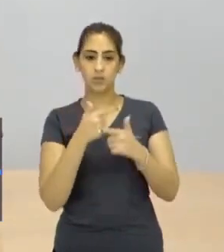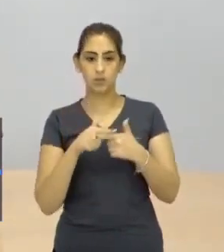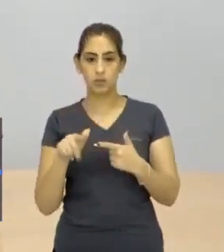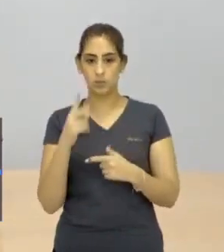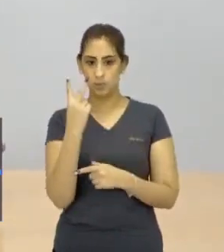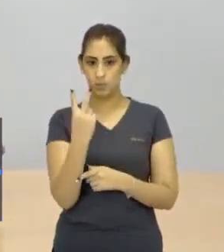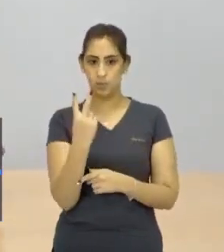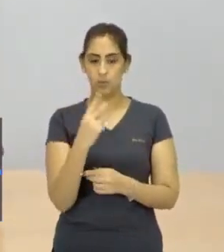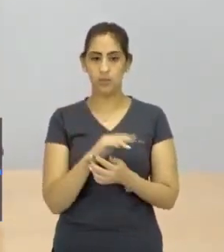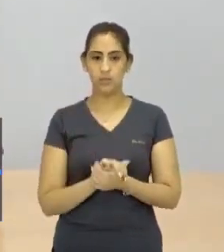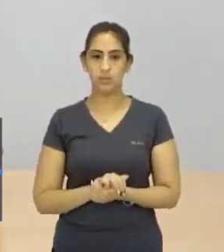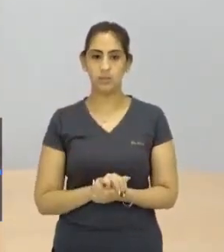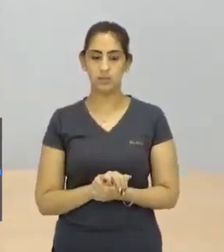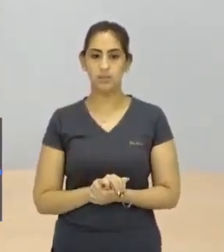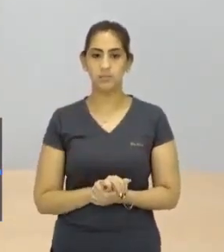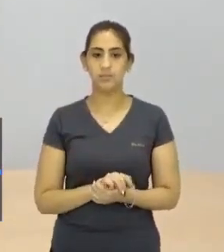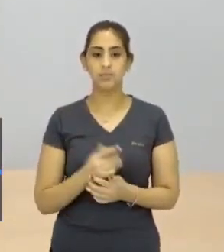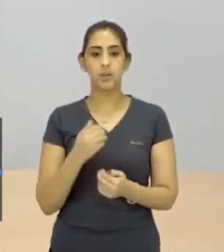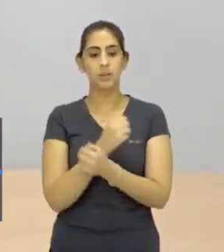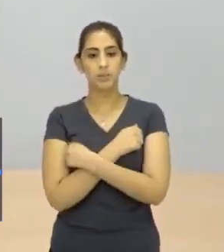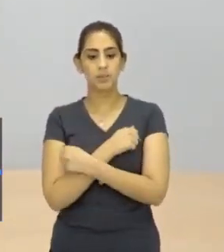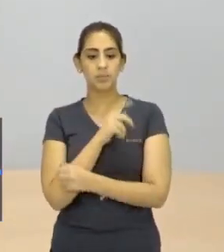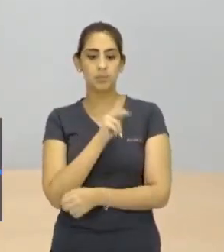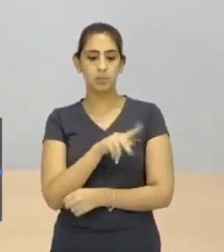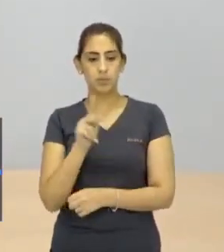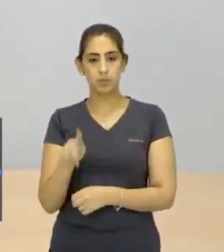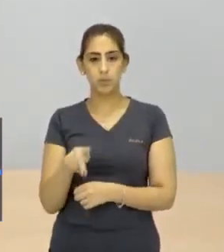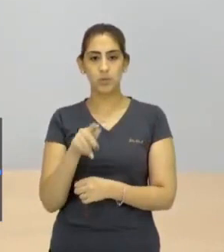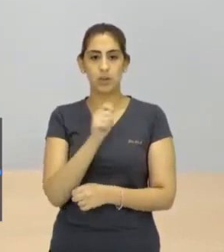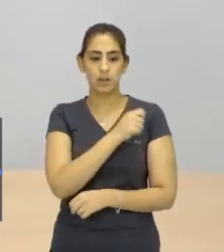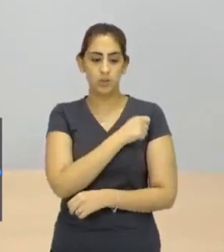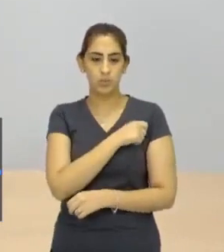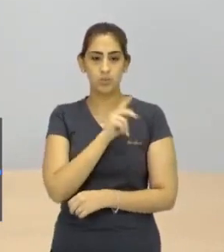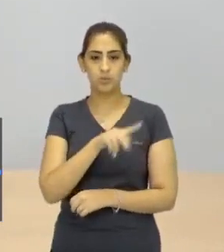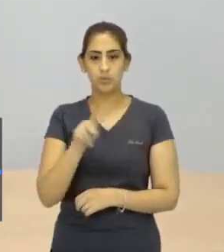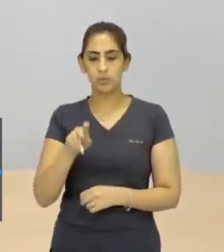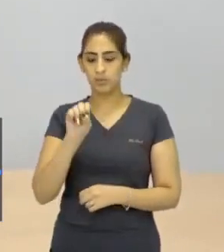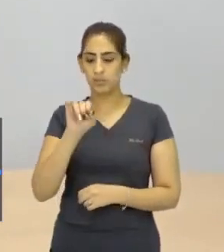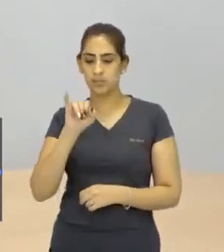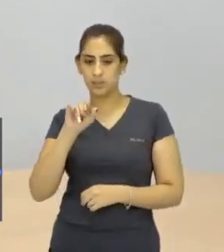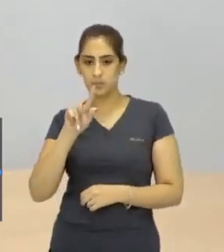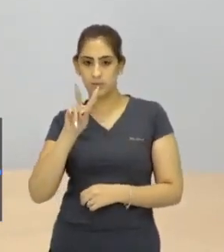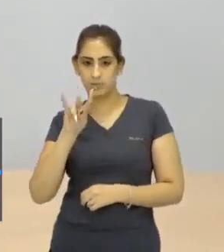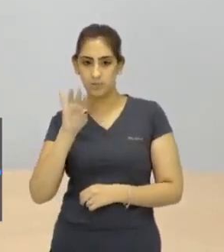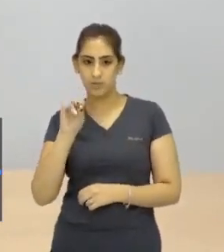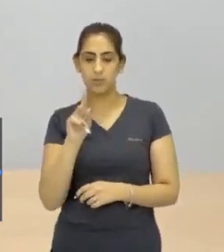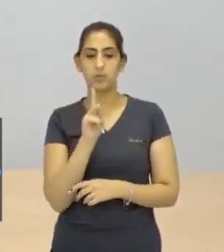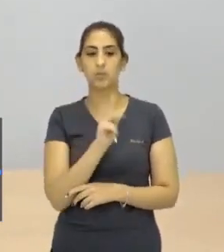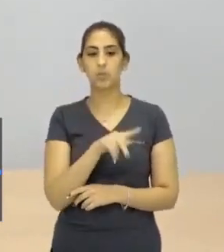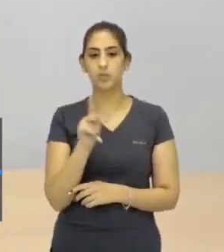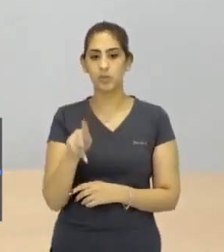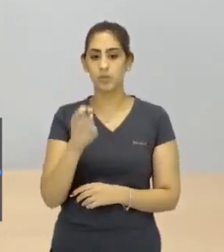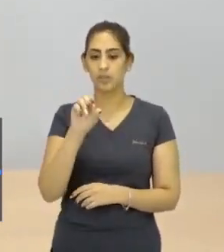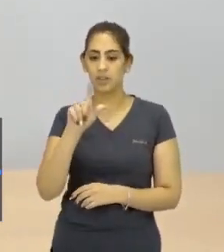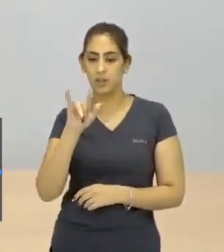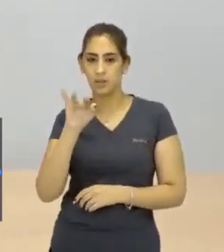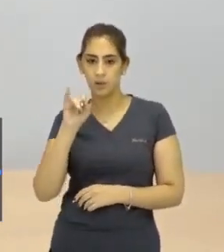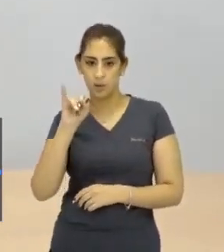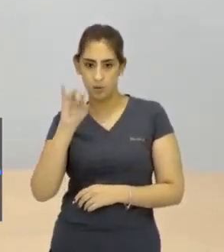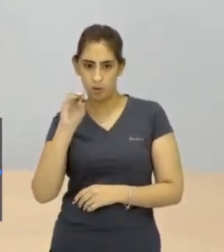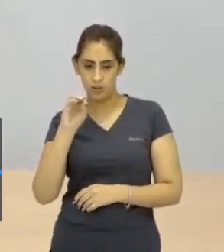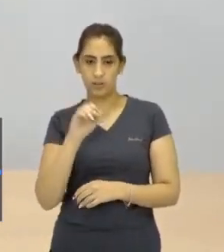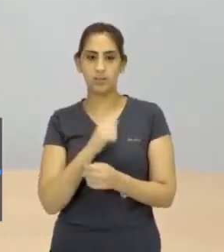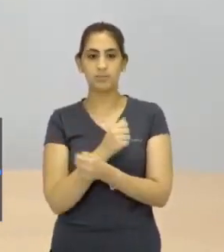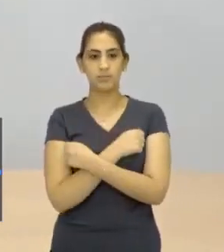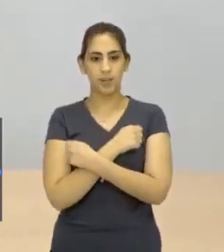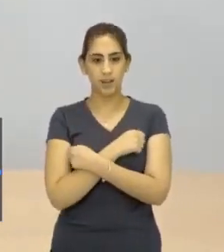vai um abraço para os alunos do professor Silvio, para os alunos do professor Eloy, lá de Louveira,